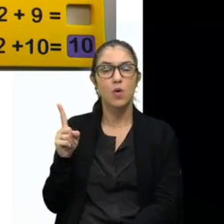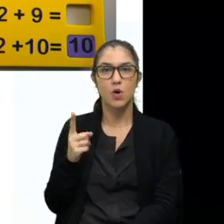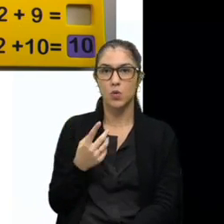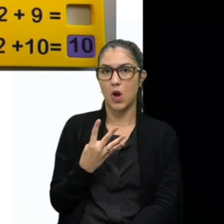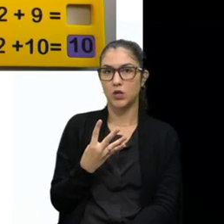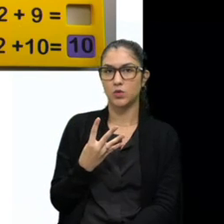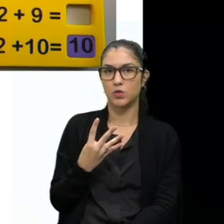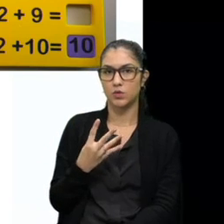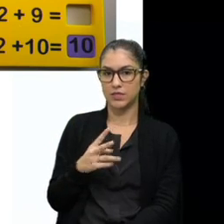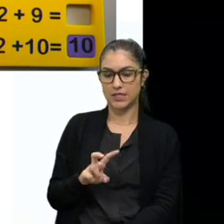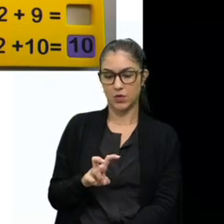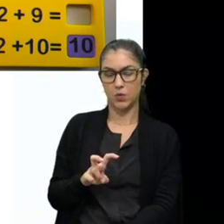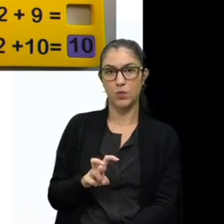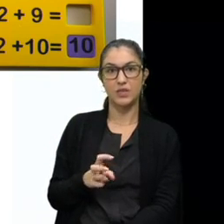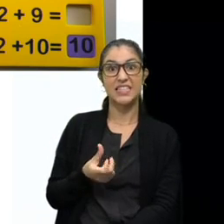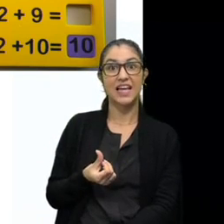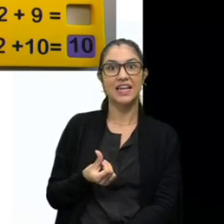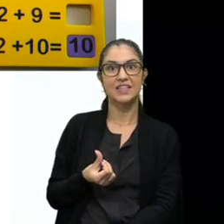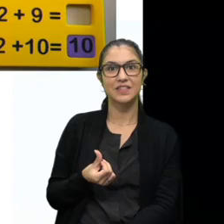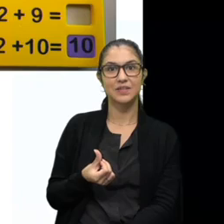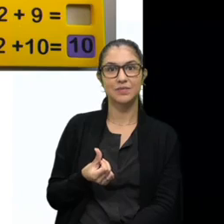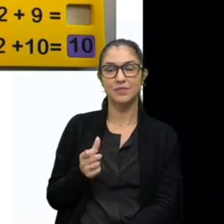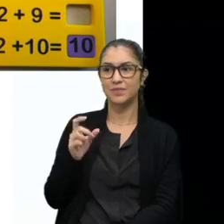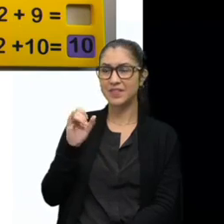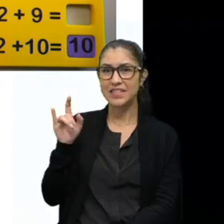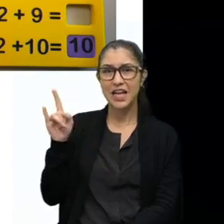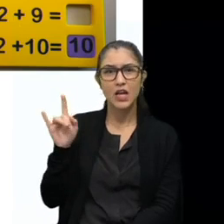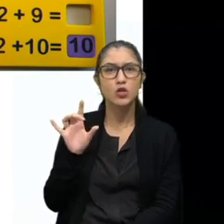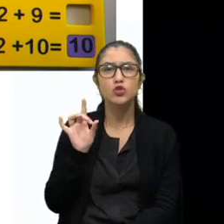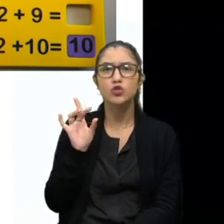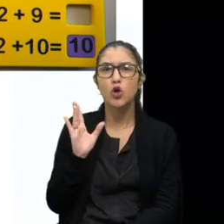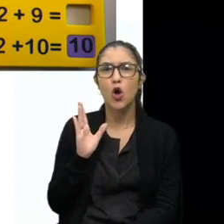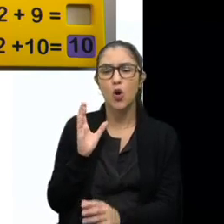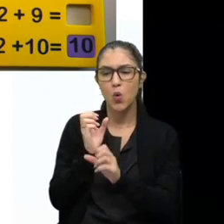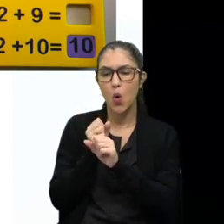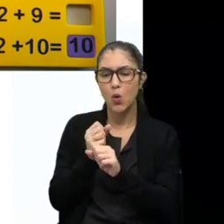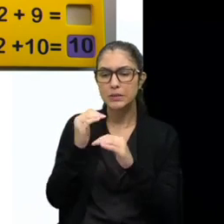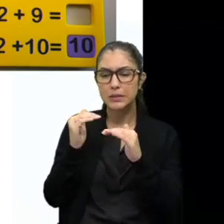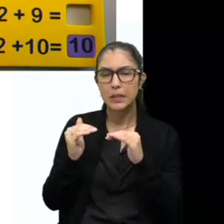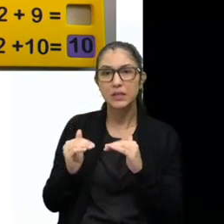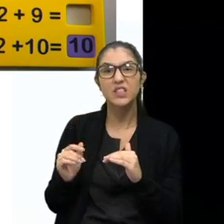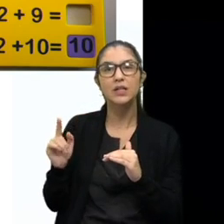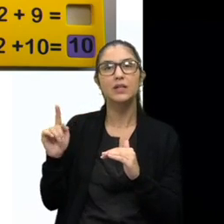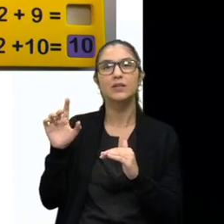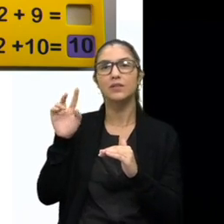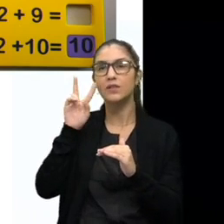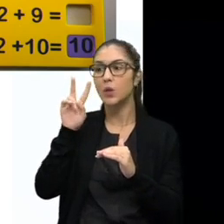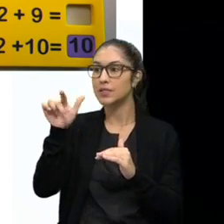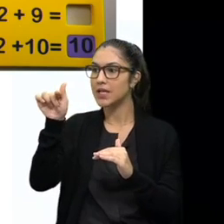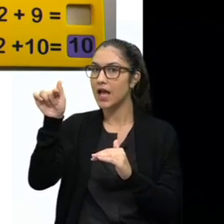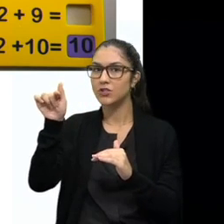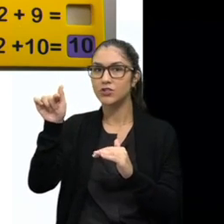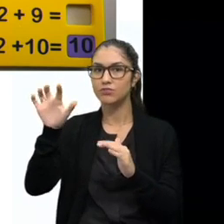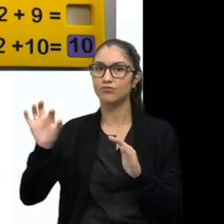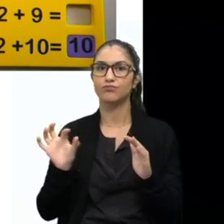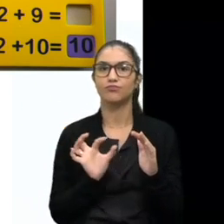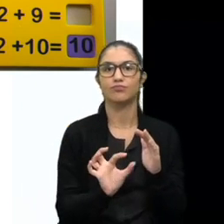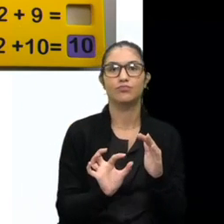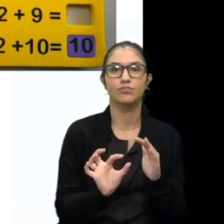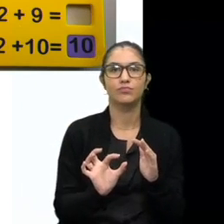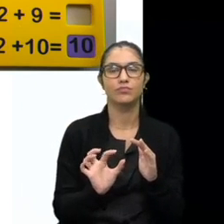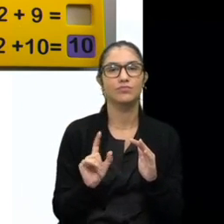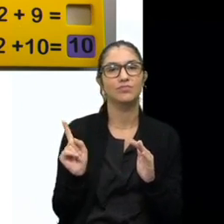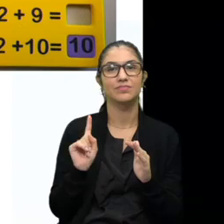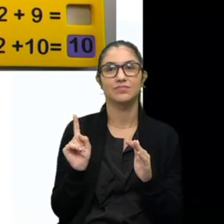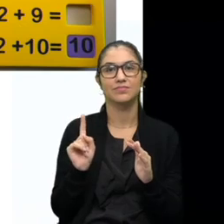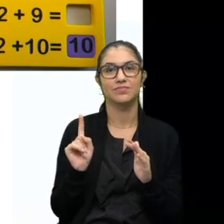4, 5, 6. Se ele tivesse só seguindo a sequência, ele ia pegar esse 7 e colocar aqui.